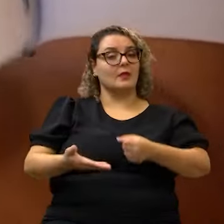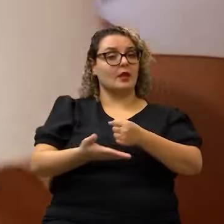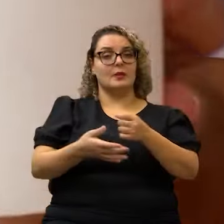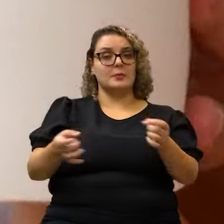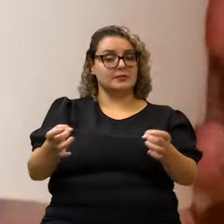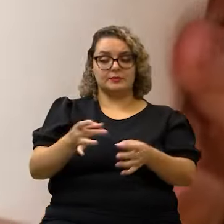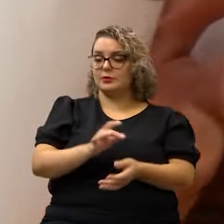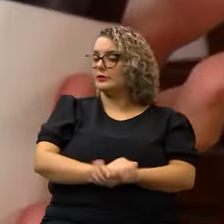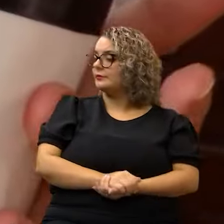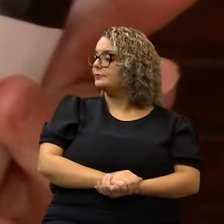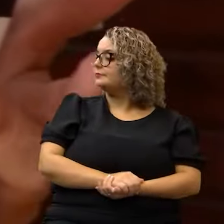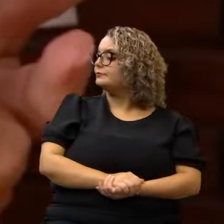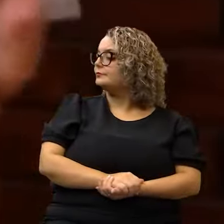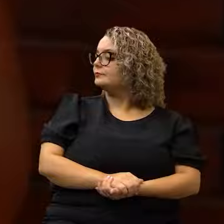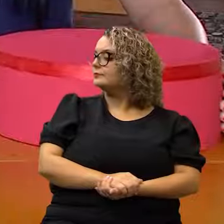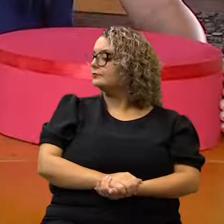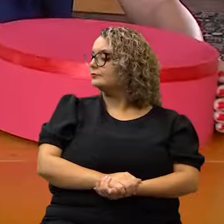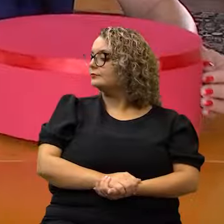Base pronta.